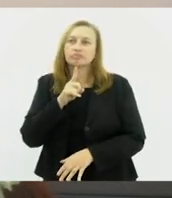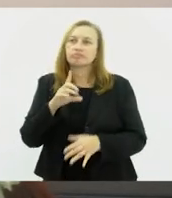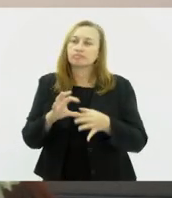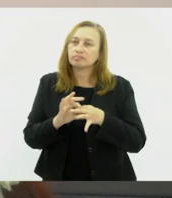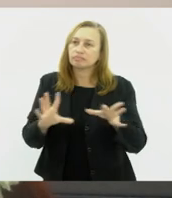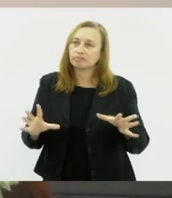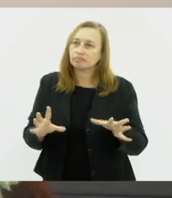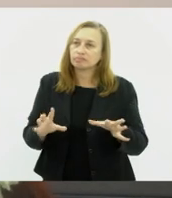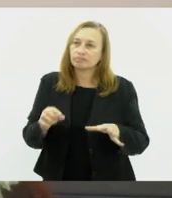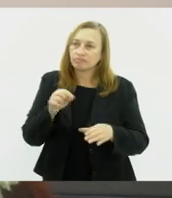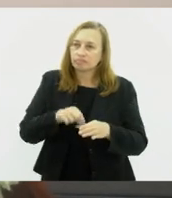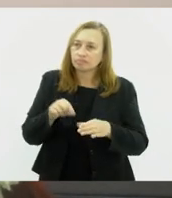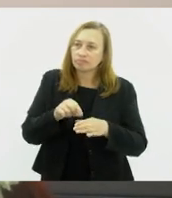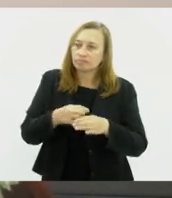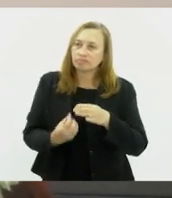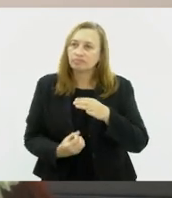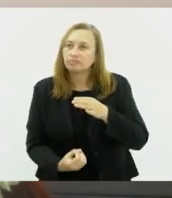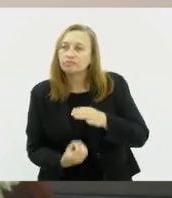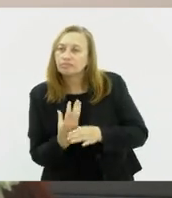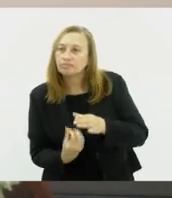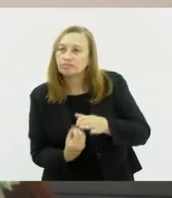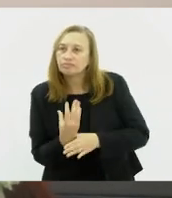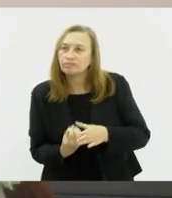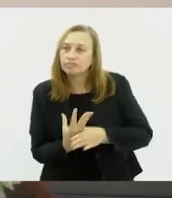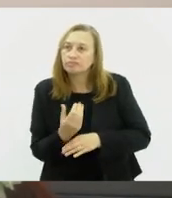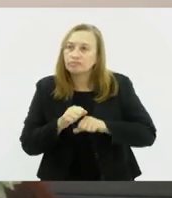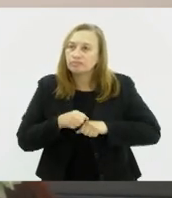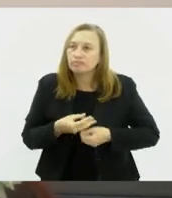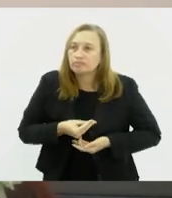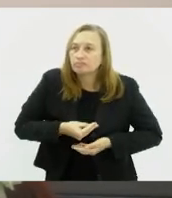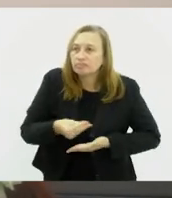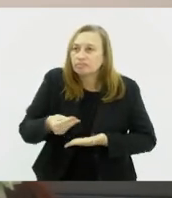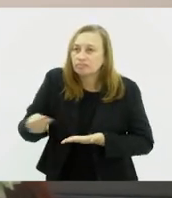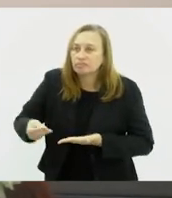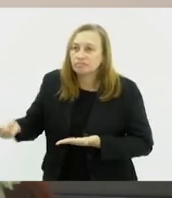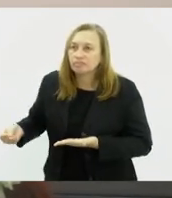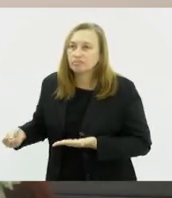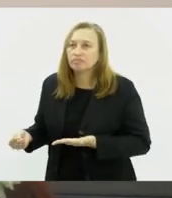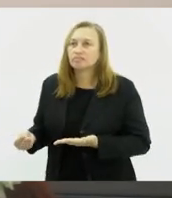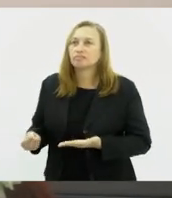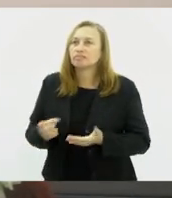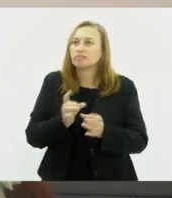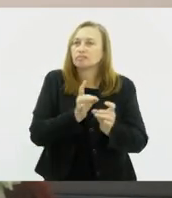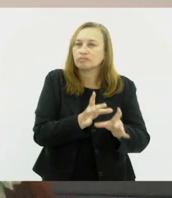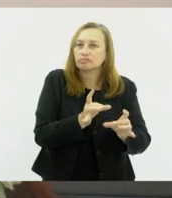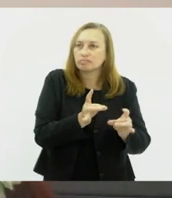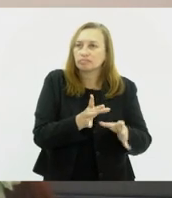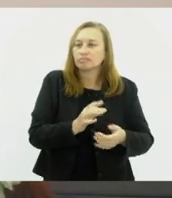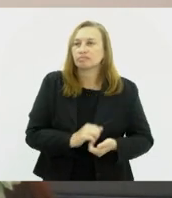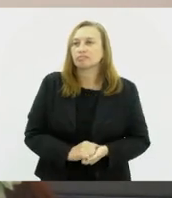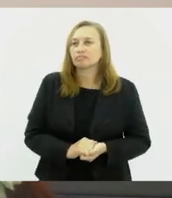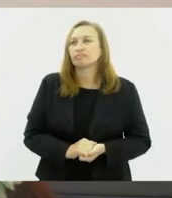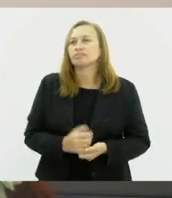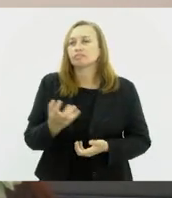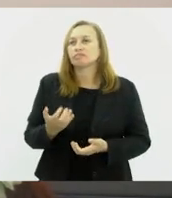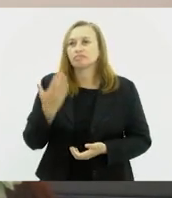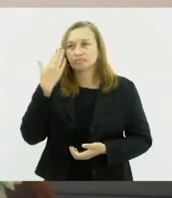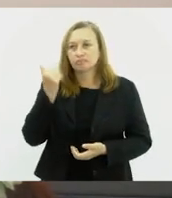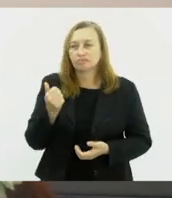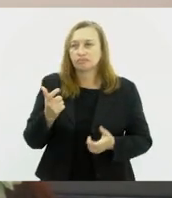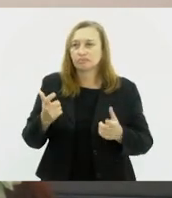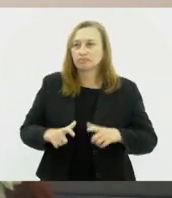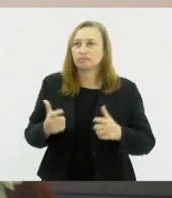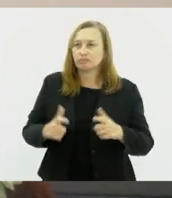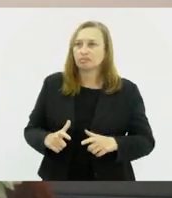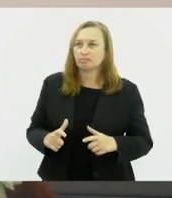plantação a produção a distribuição o atacado e eu quero até saber o setor de doação